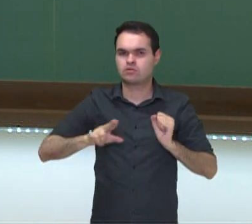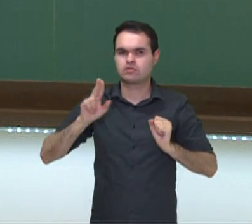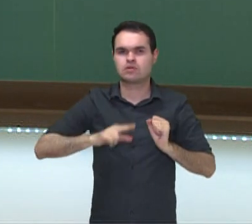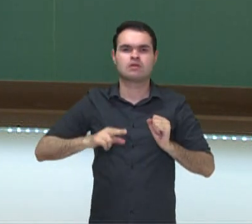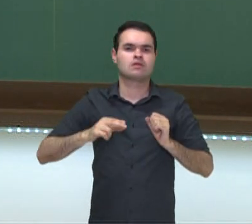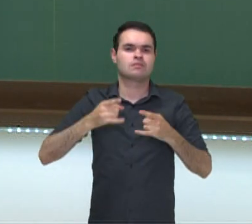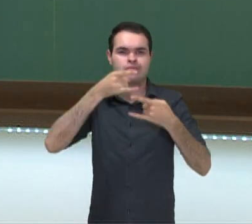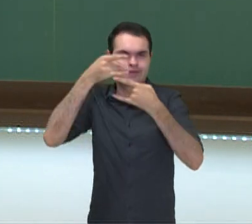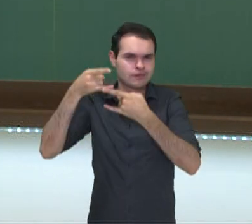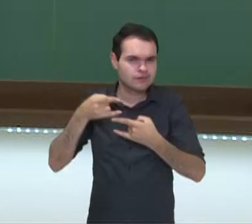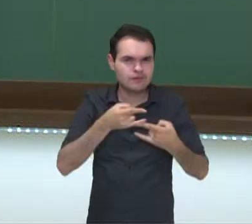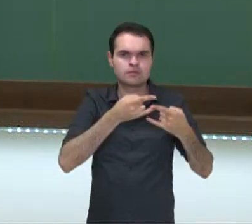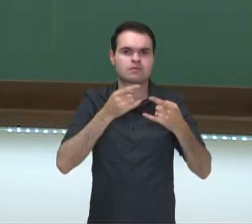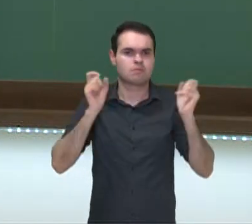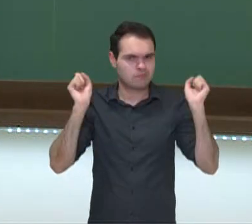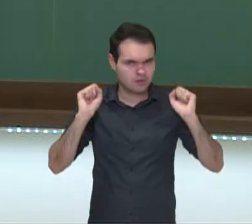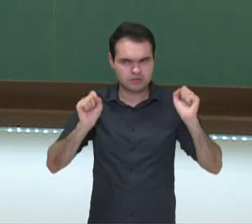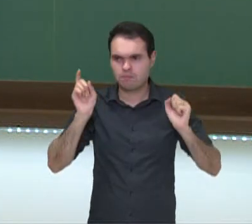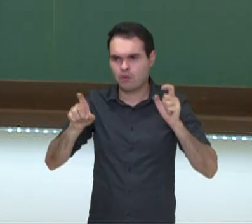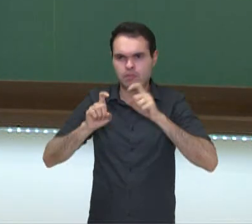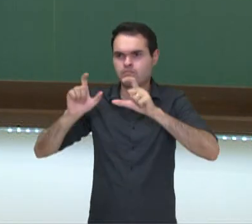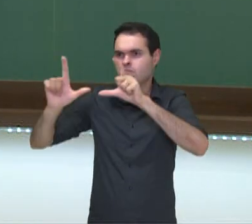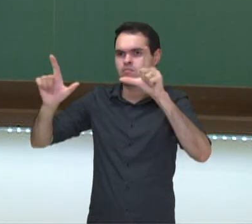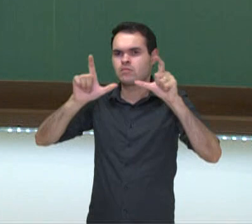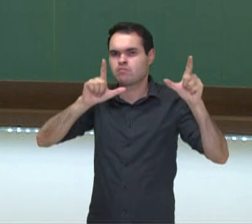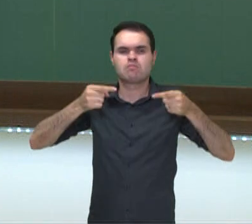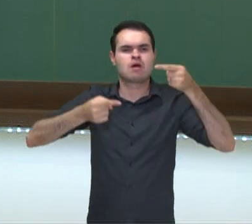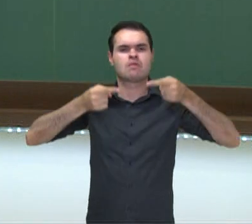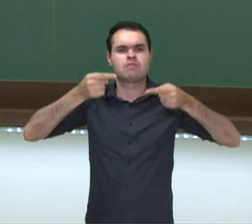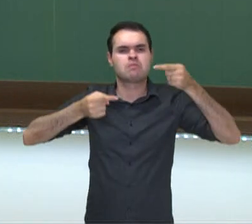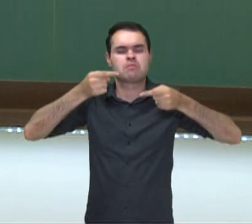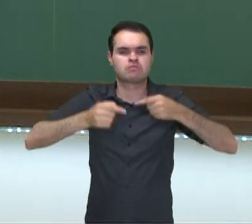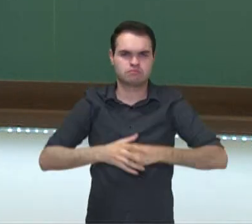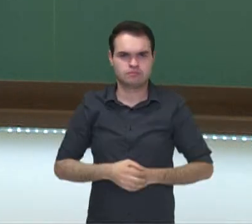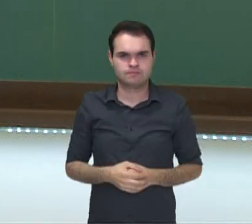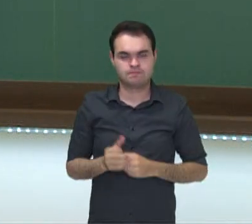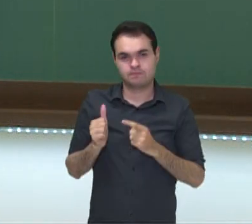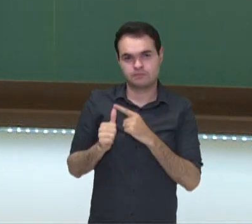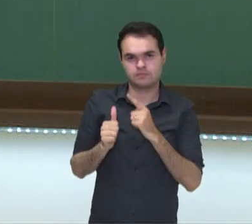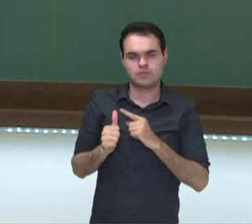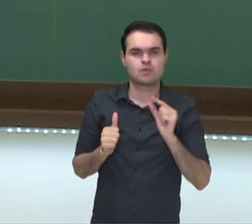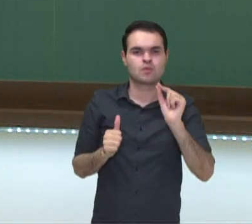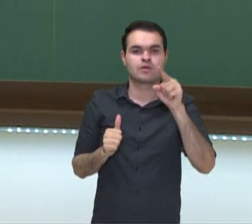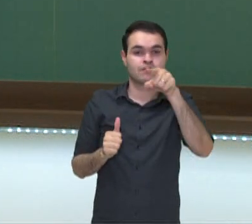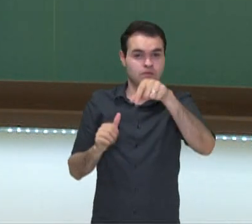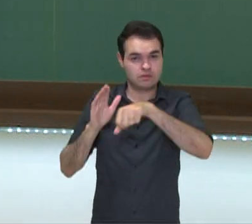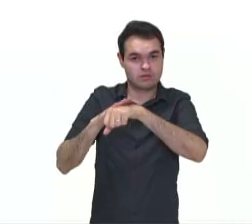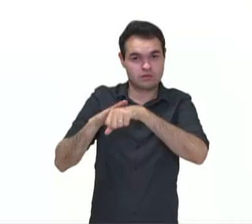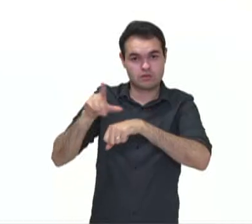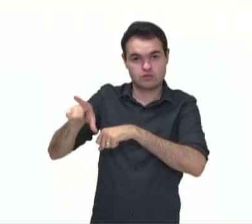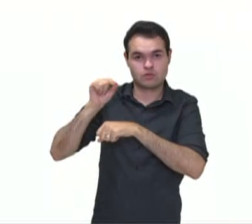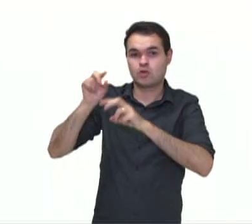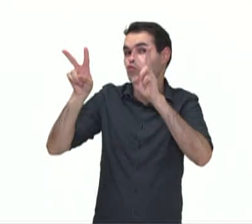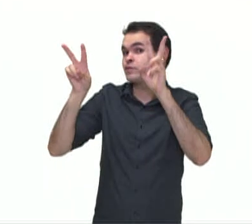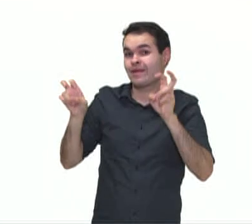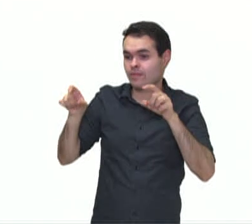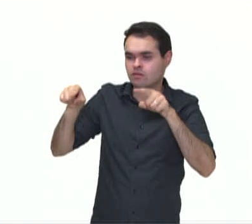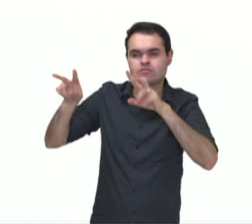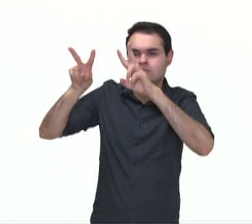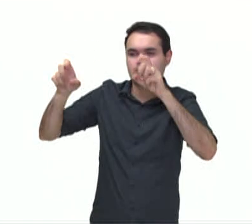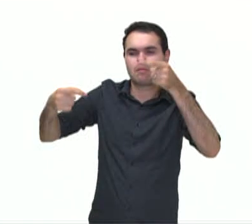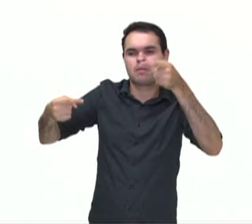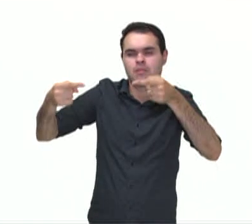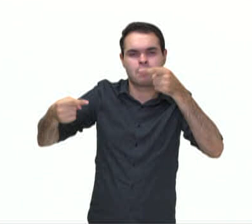digitais, lá o Google Meet, para realizar esse debate com a turma. No primeiro momento, vocês precisam escolher o tema do